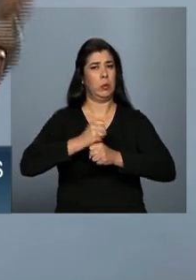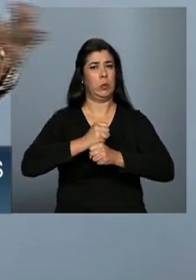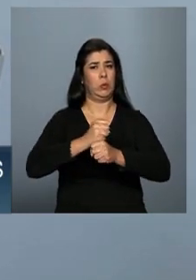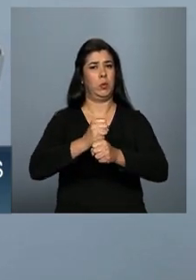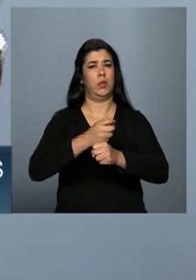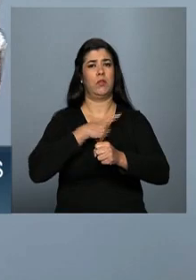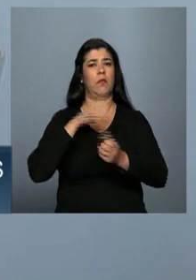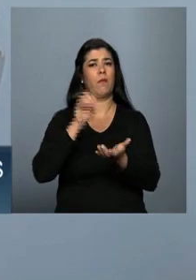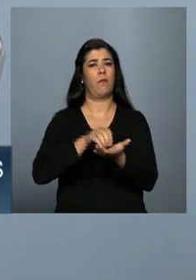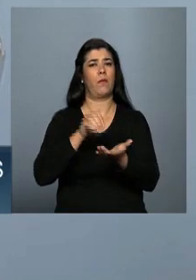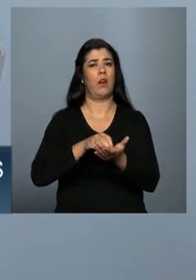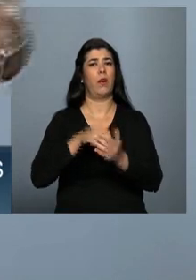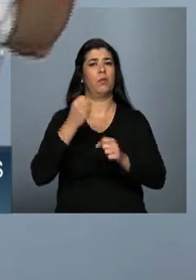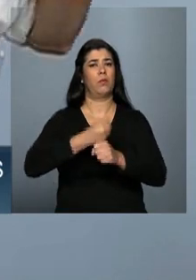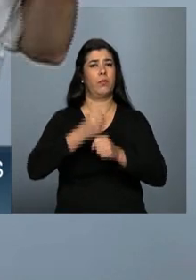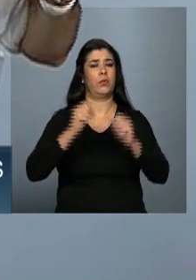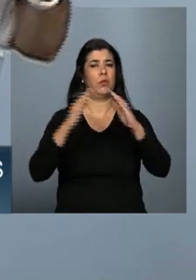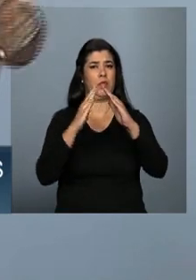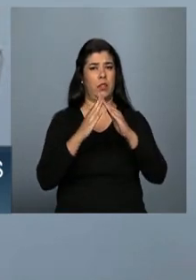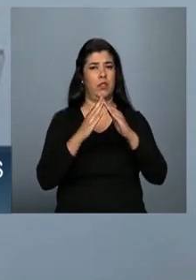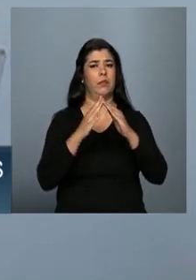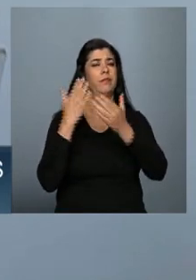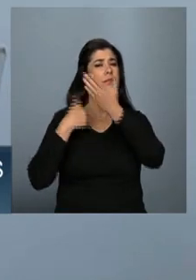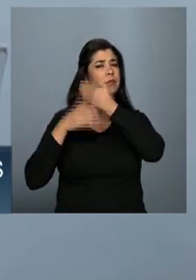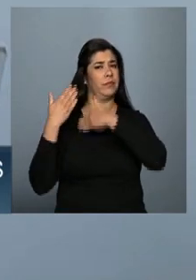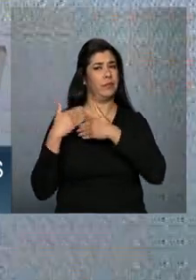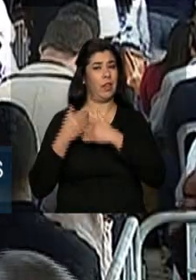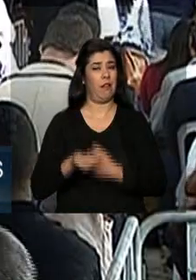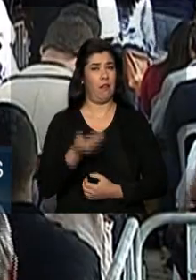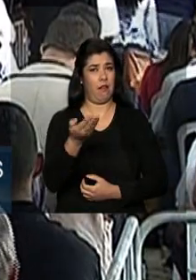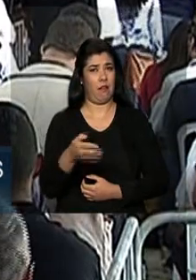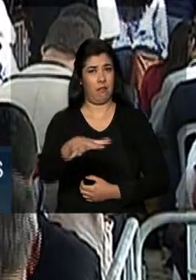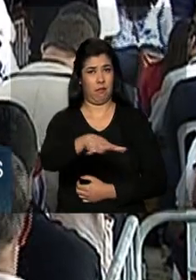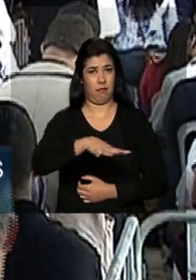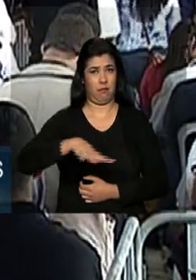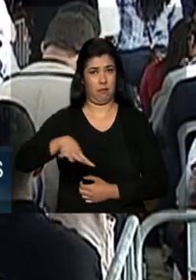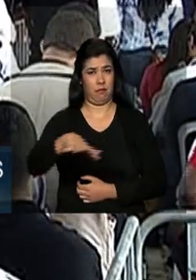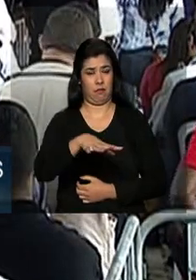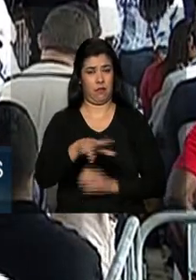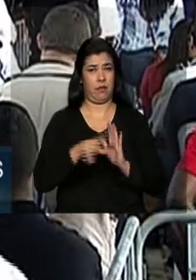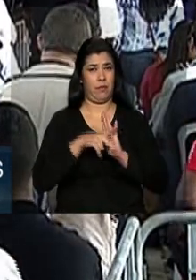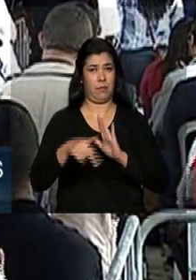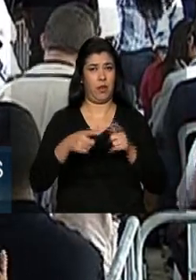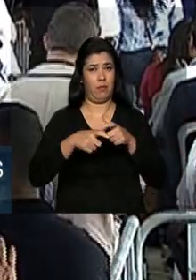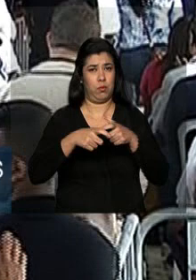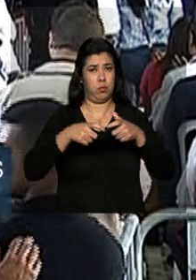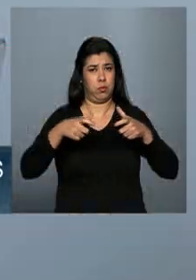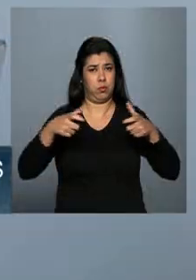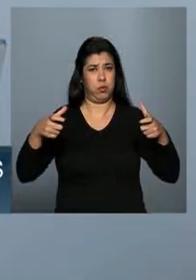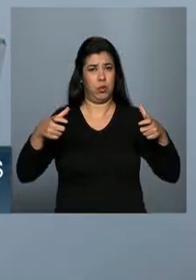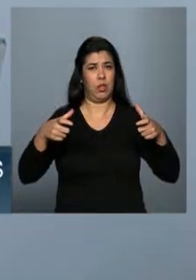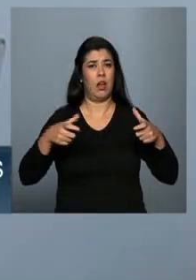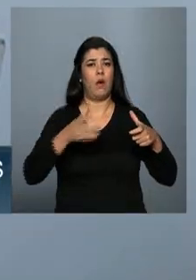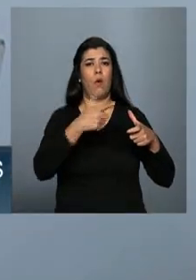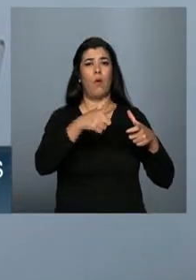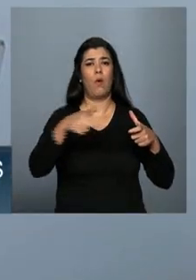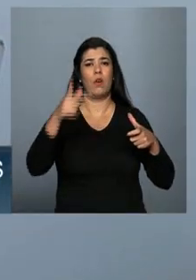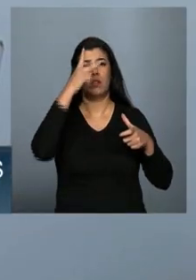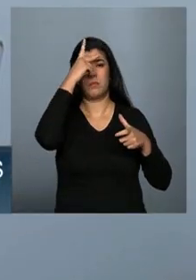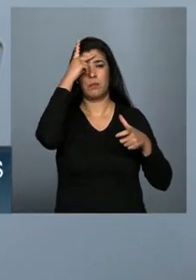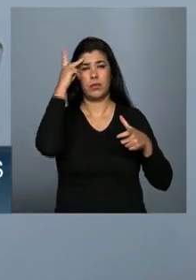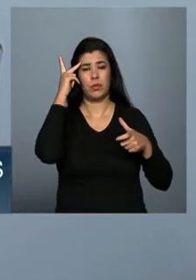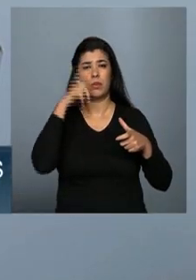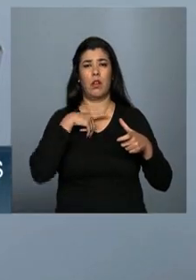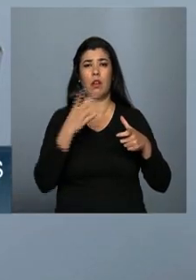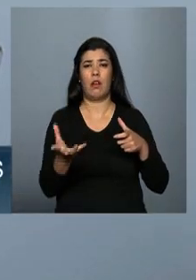sem atender ninguém. Essa região, presidente, é uma região de expansão da cidade. Muitos dos Minha Casa Minha Vida vieram para